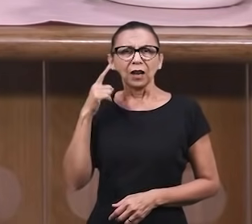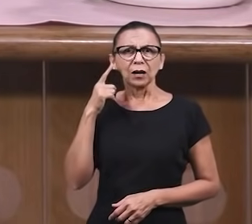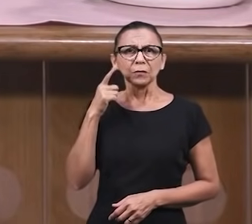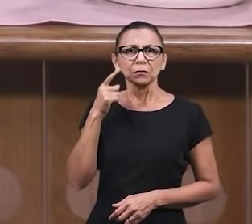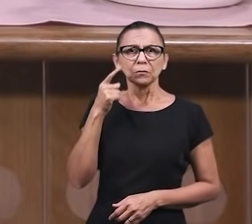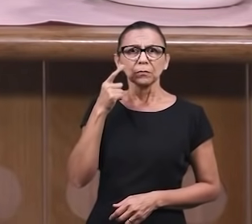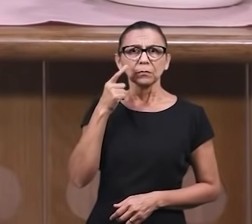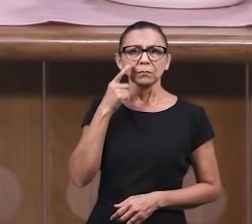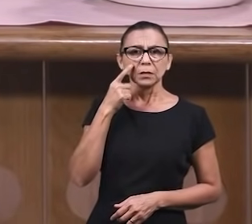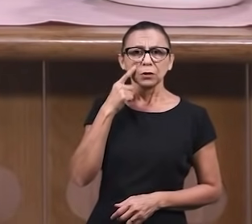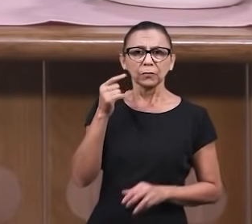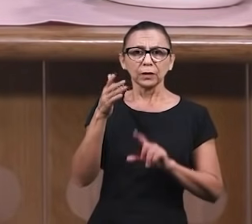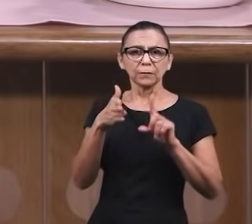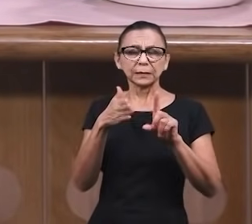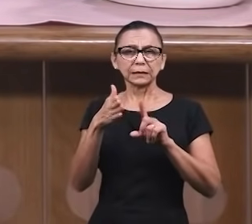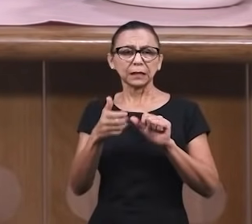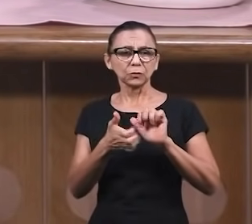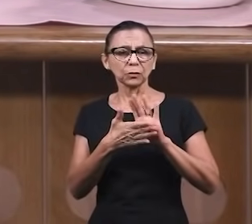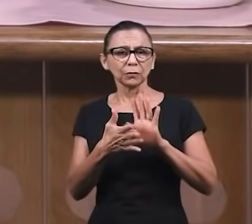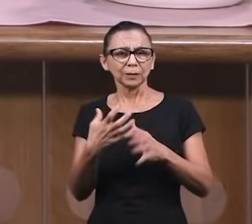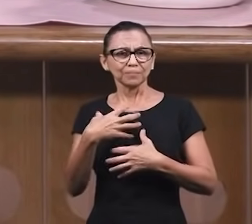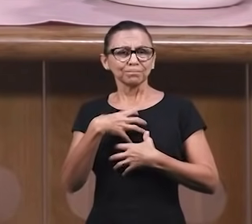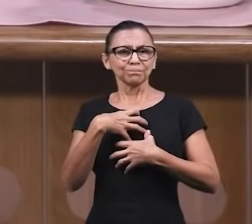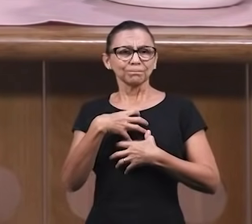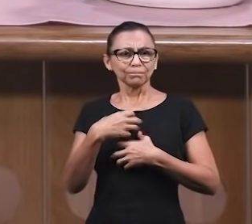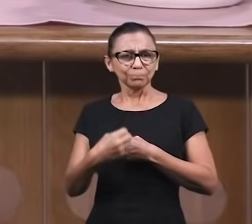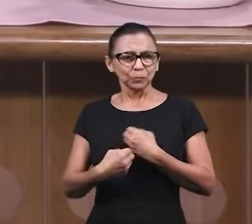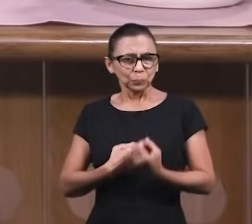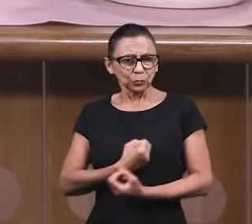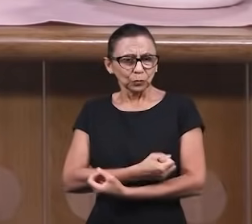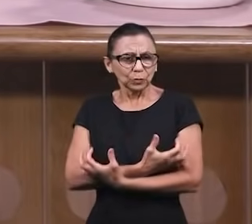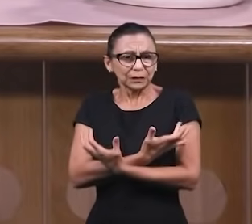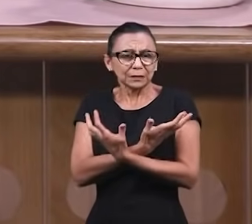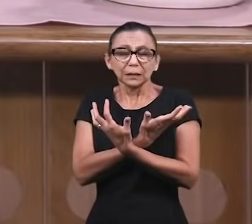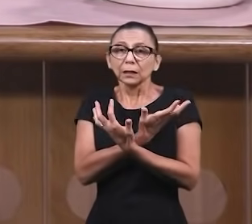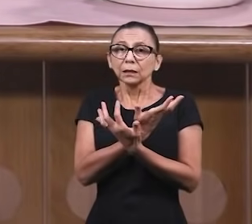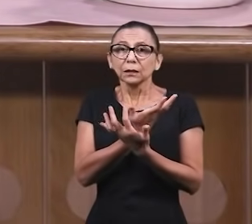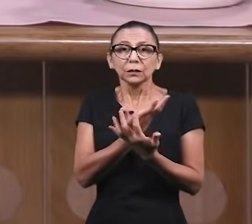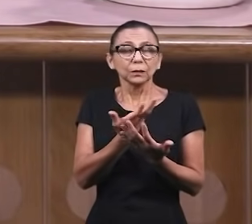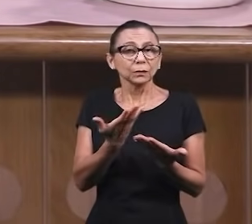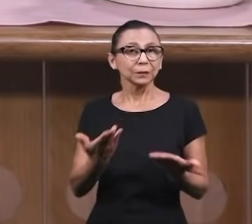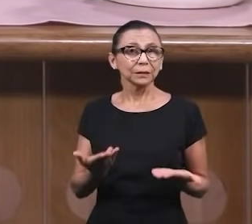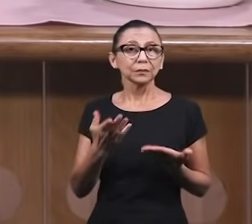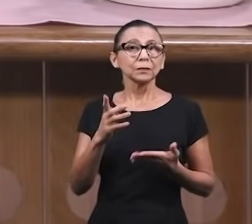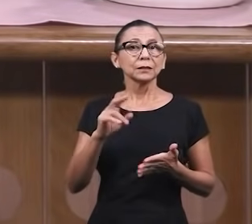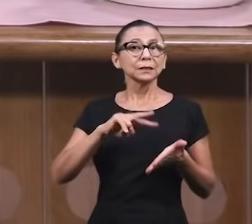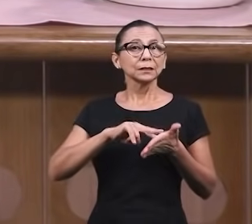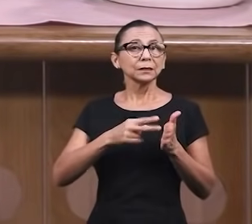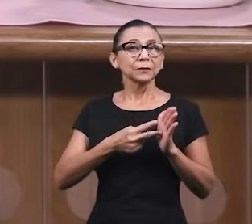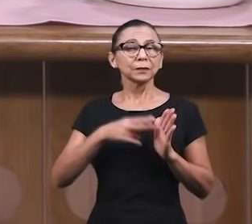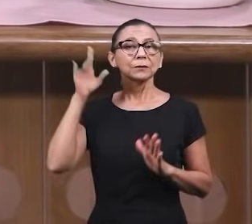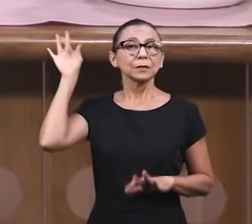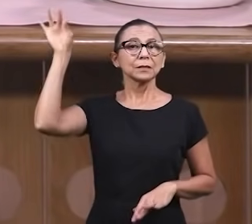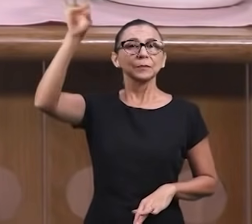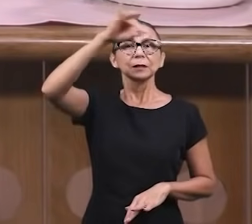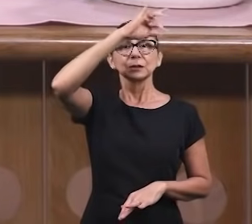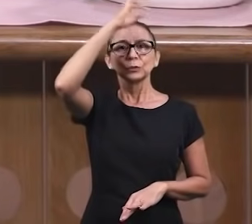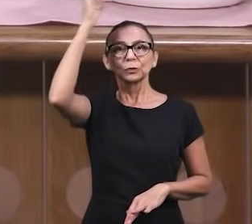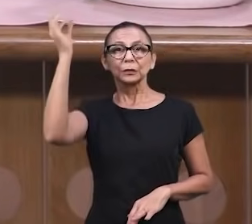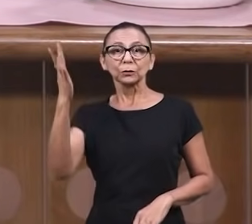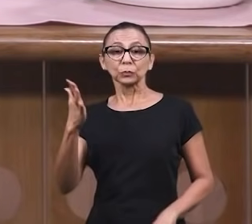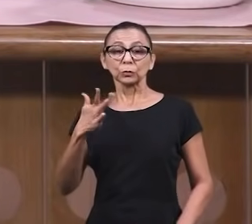aquela palavra, que eu ouvi aquele louvor. Então foi o Espírito Santo tocando em você para que você